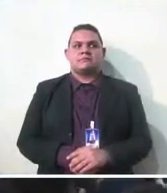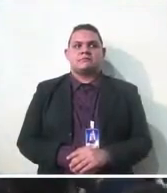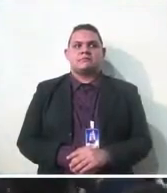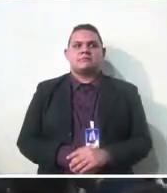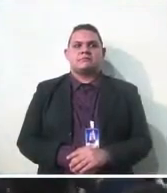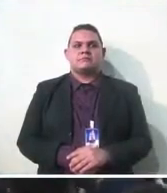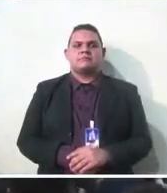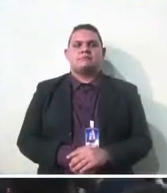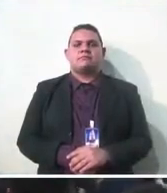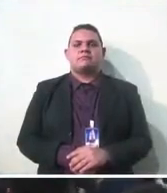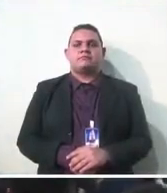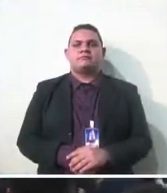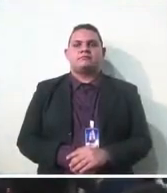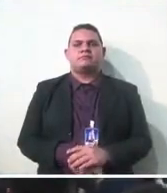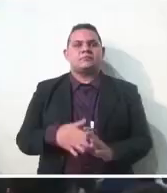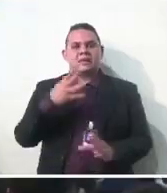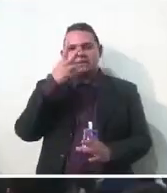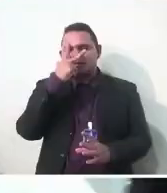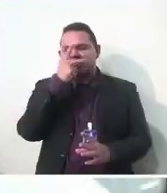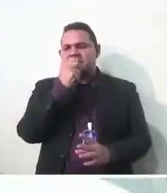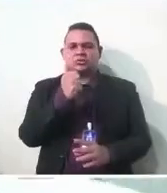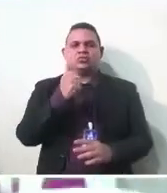Olha que coisa linda.